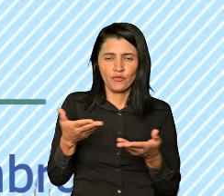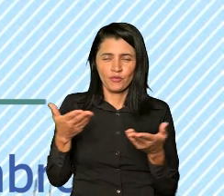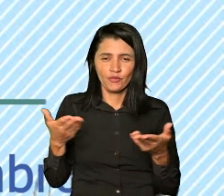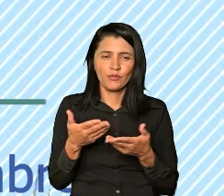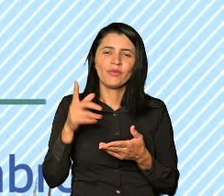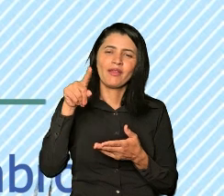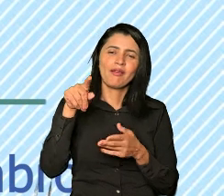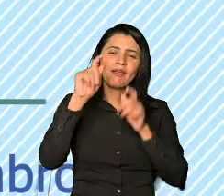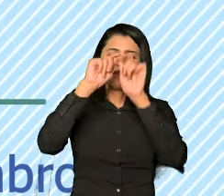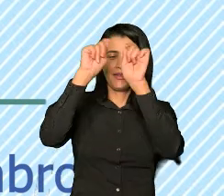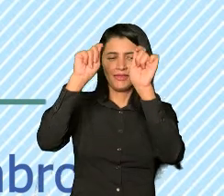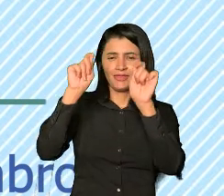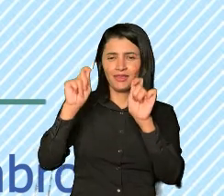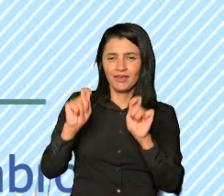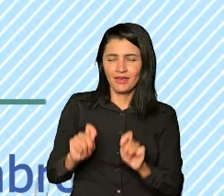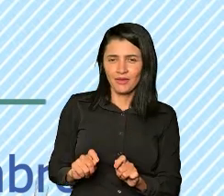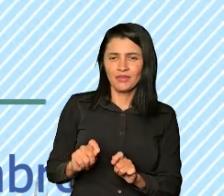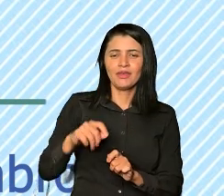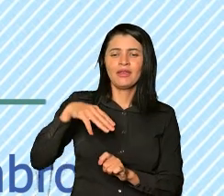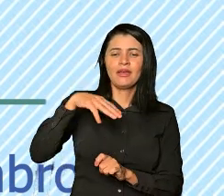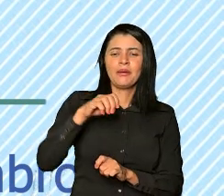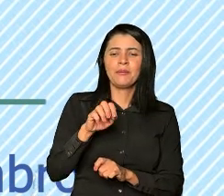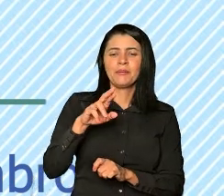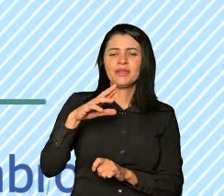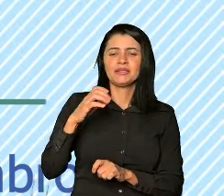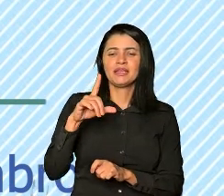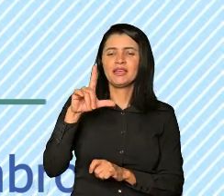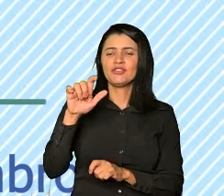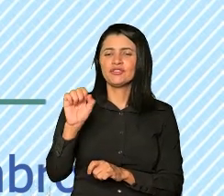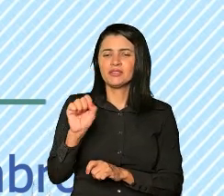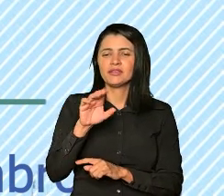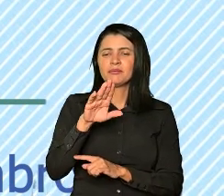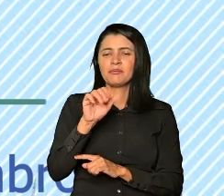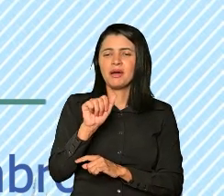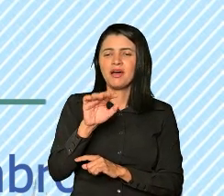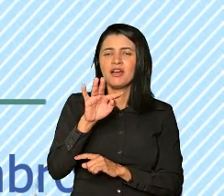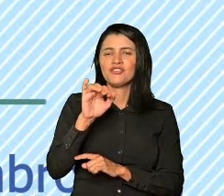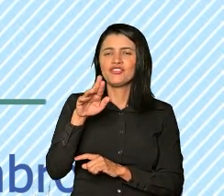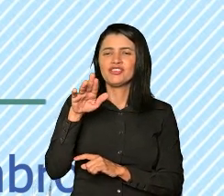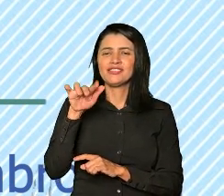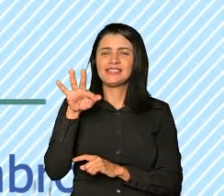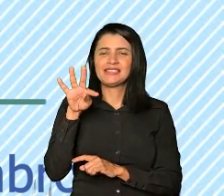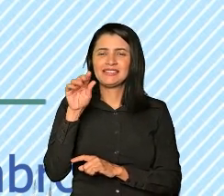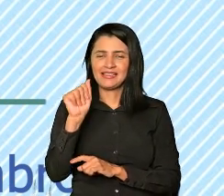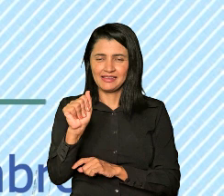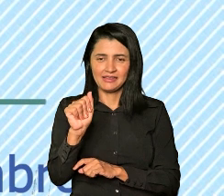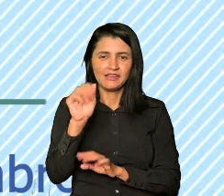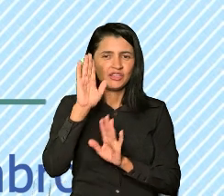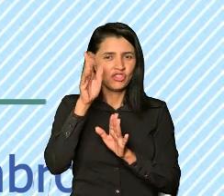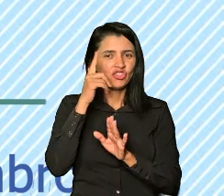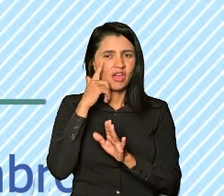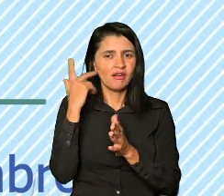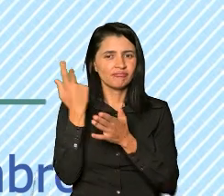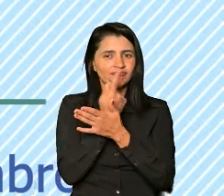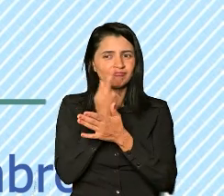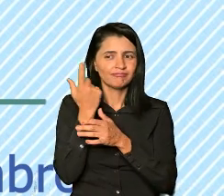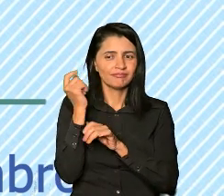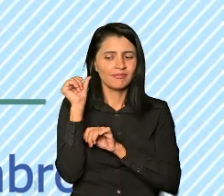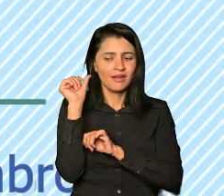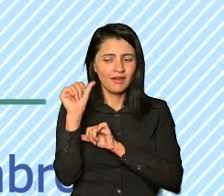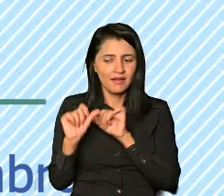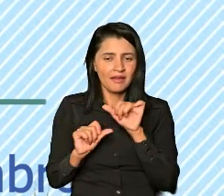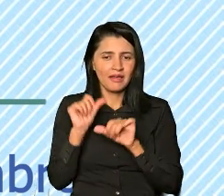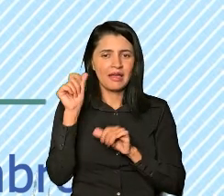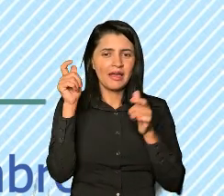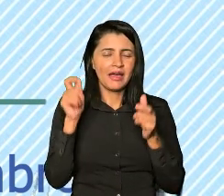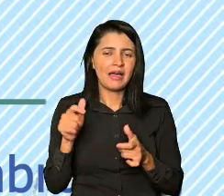a estátua de Mercedes Batista. Já está começando a haver uma certa mudança, né, nas nossas